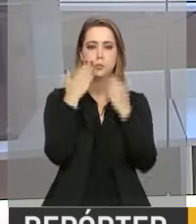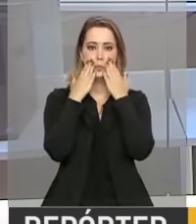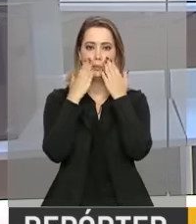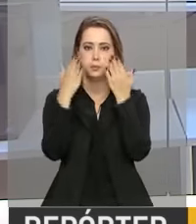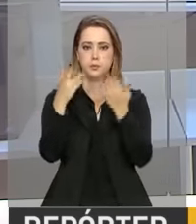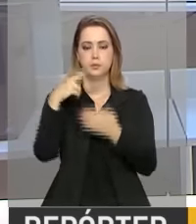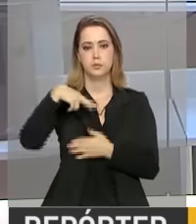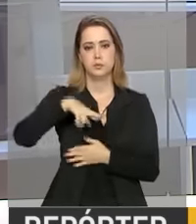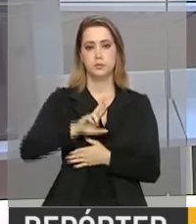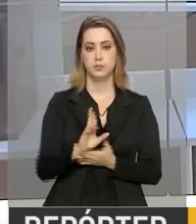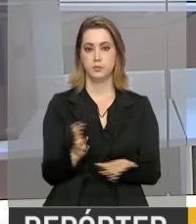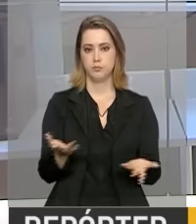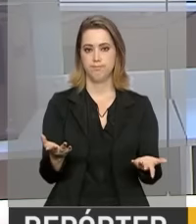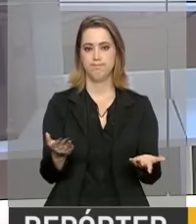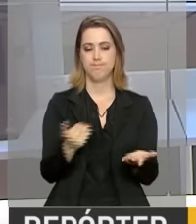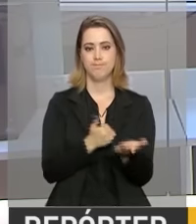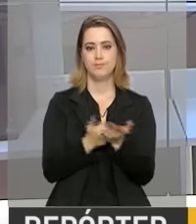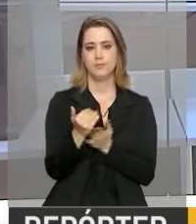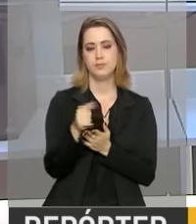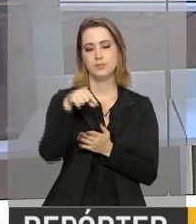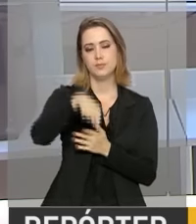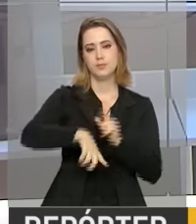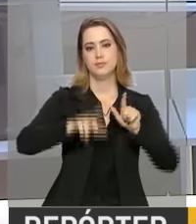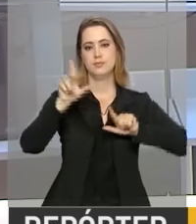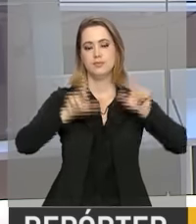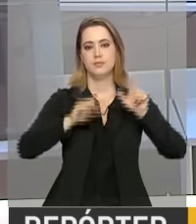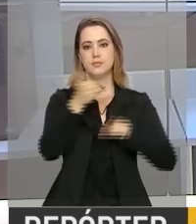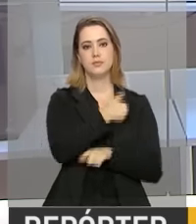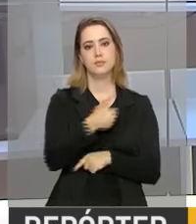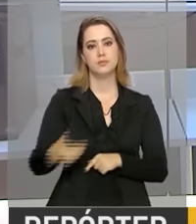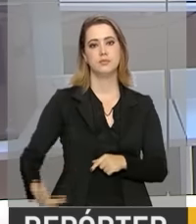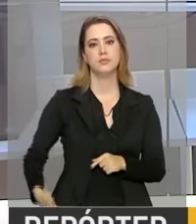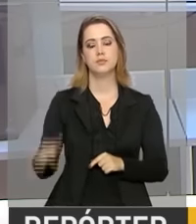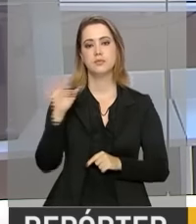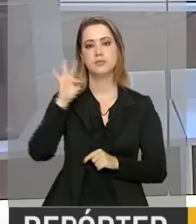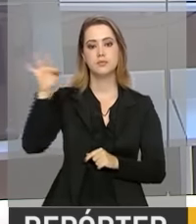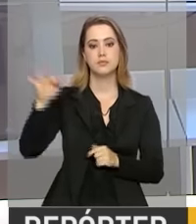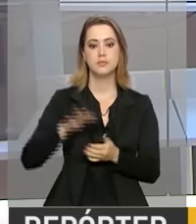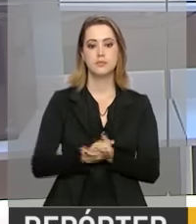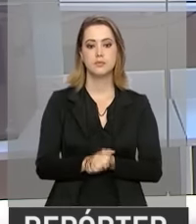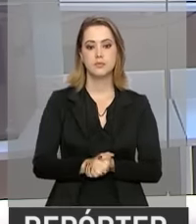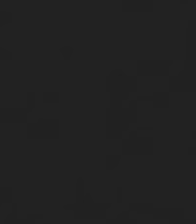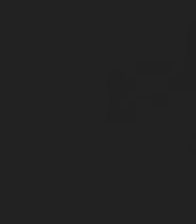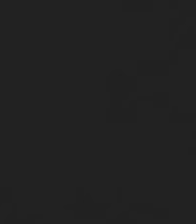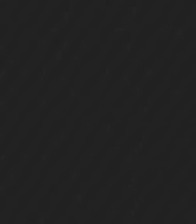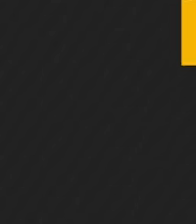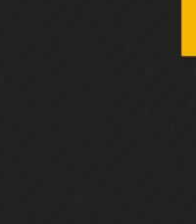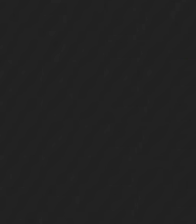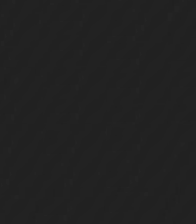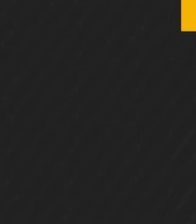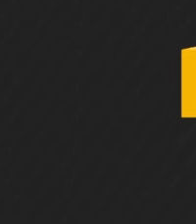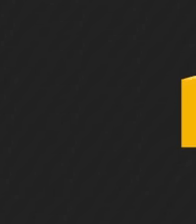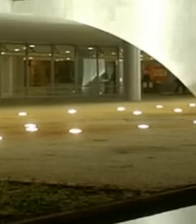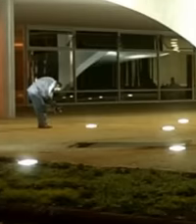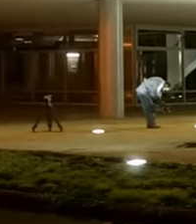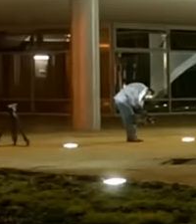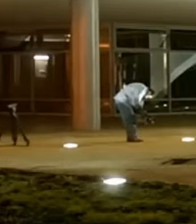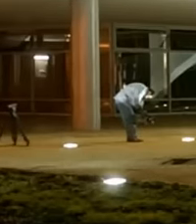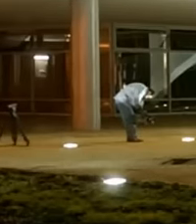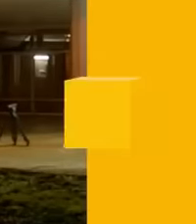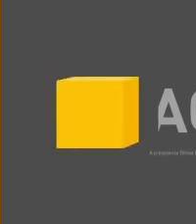na próxima edição do Repórter NBR. Continue com a gente, NBR, a TV do Governo Federal. We'll be right back.